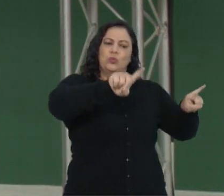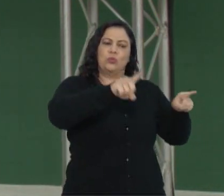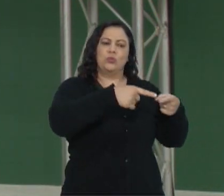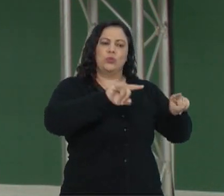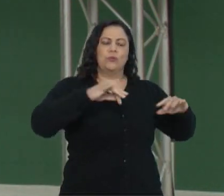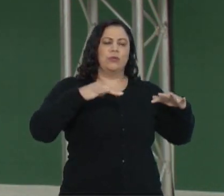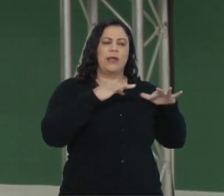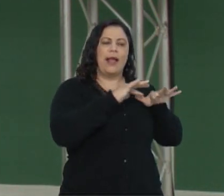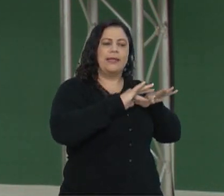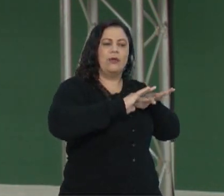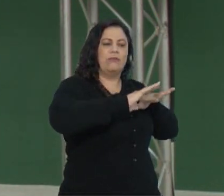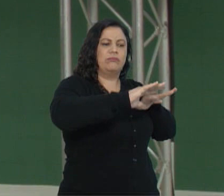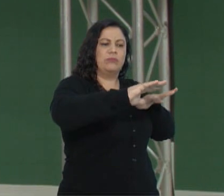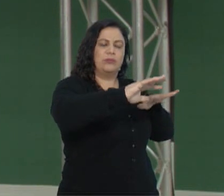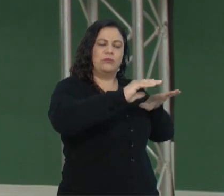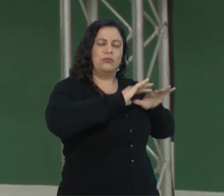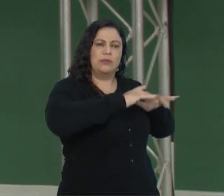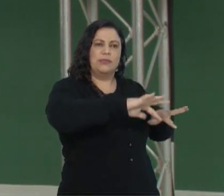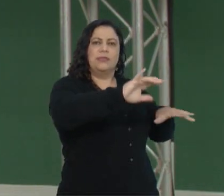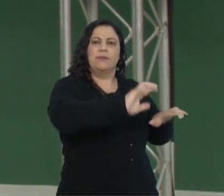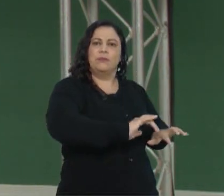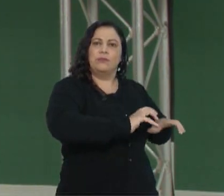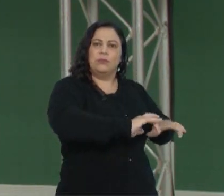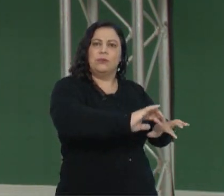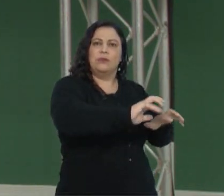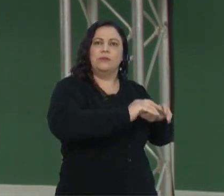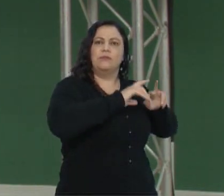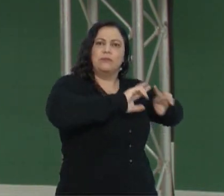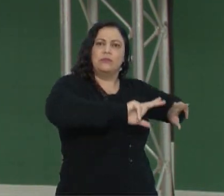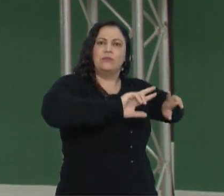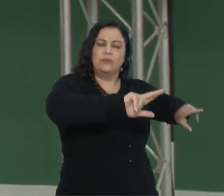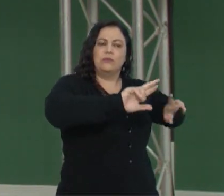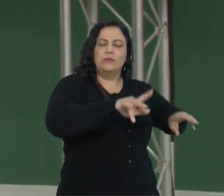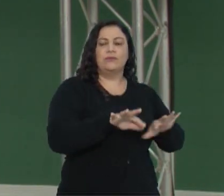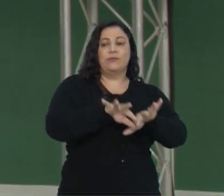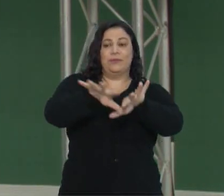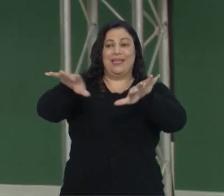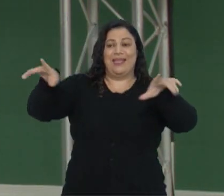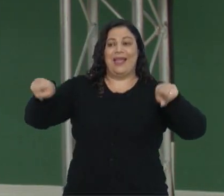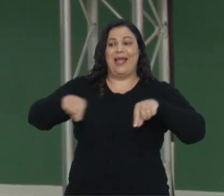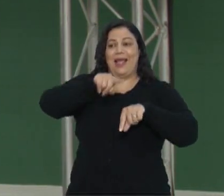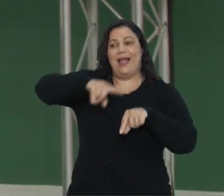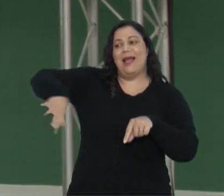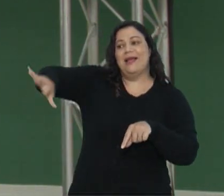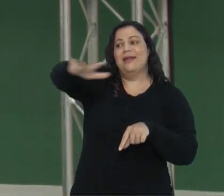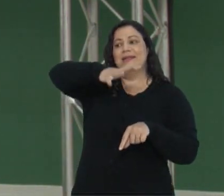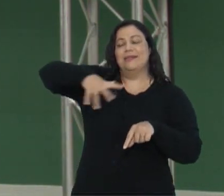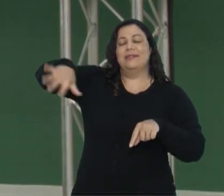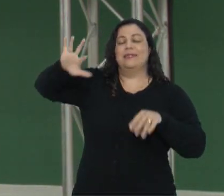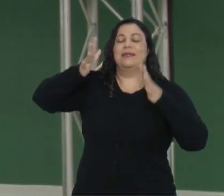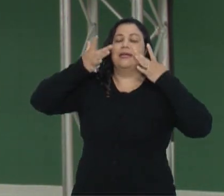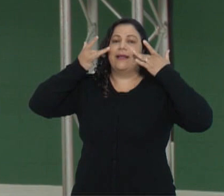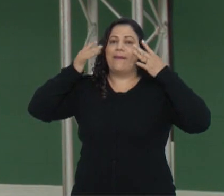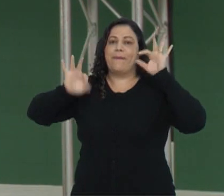do palco ou atrás do palco, para fazer justamente esse conjunto que a gente chama de ópera.